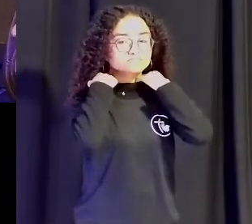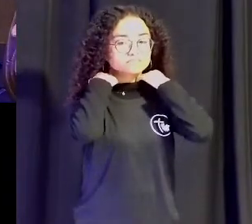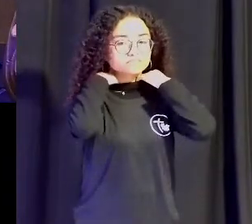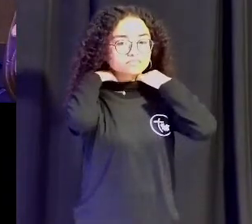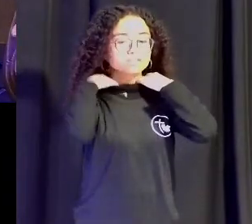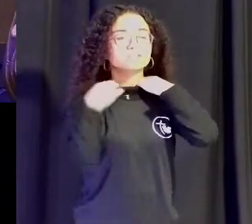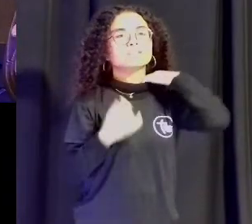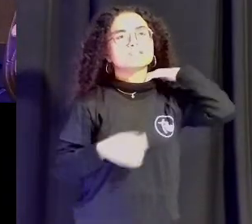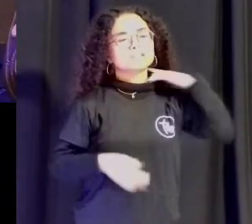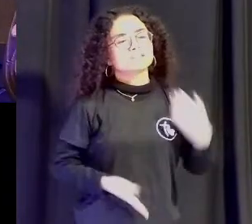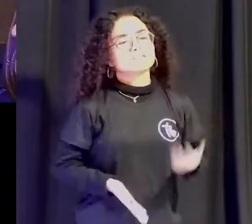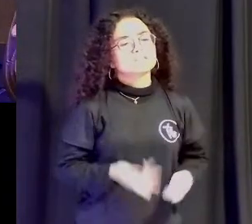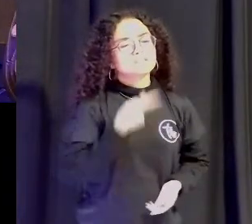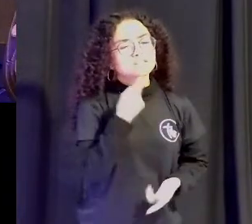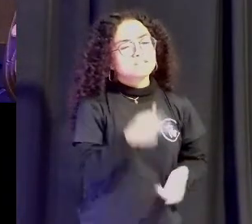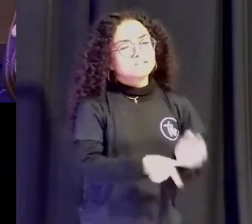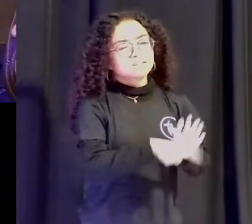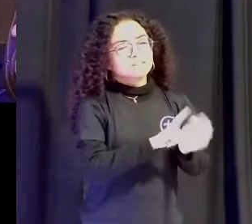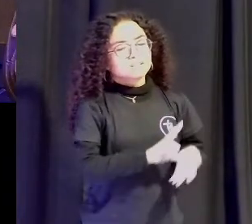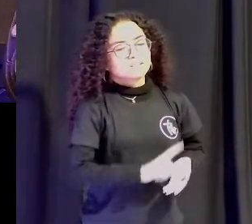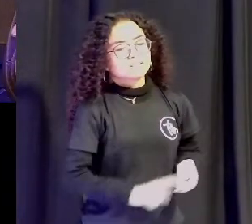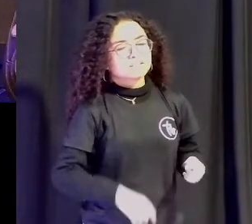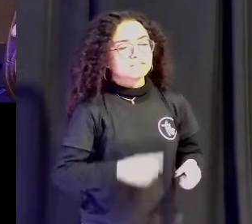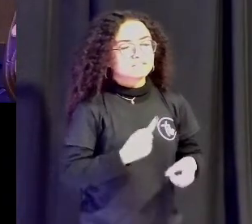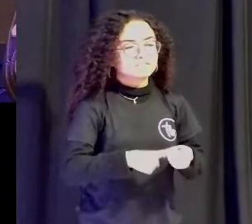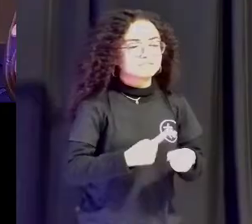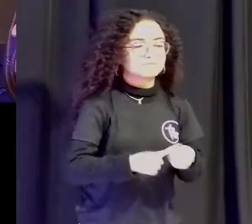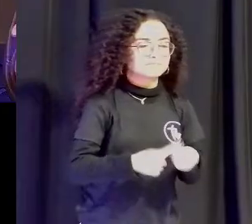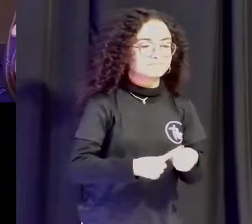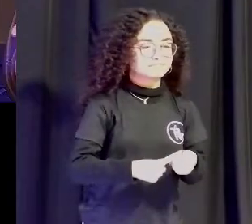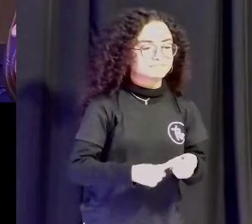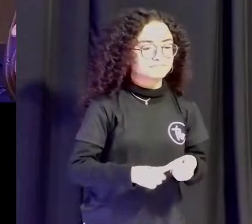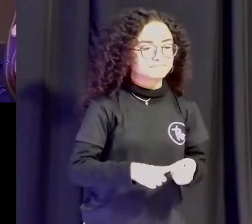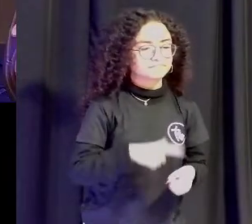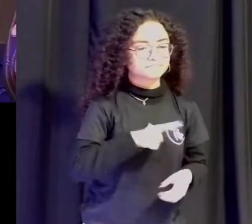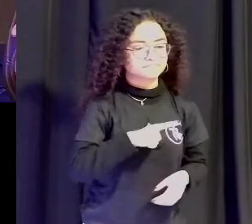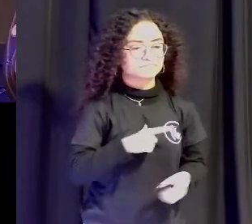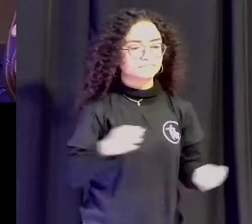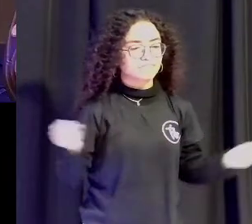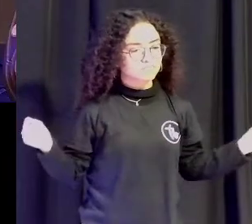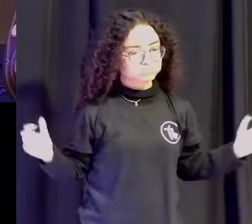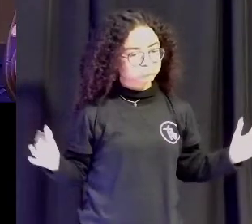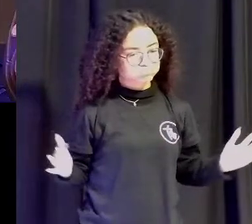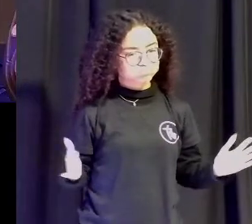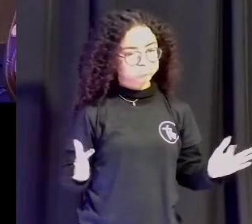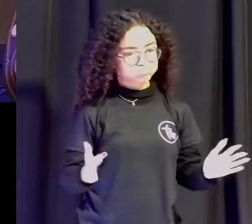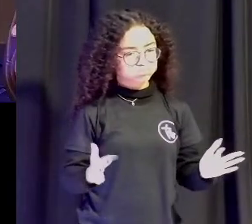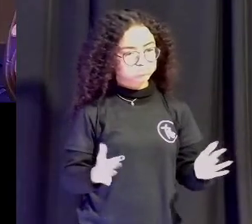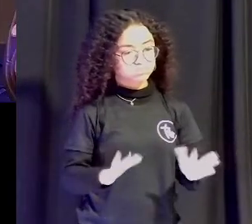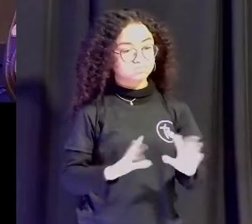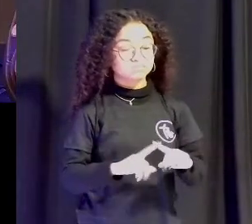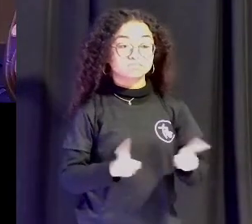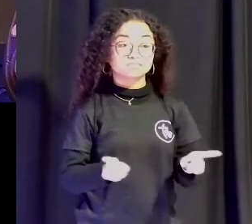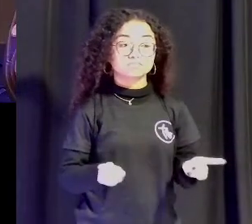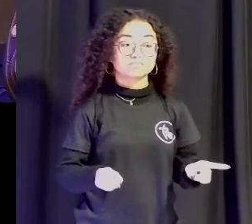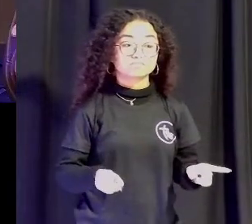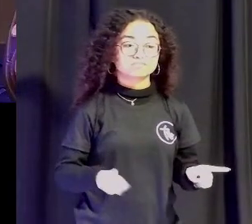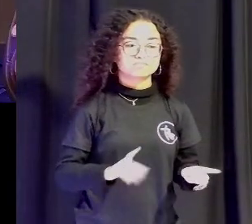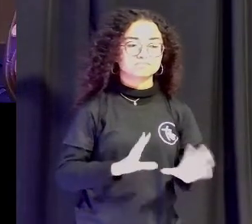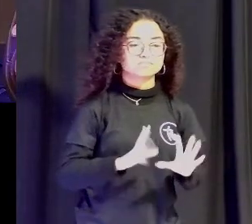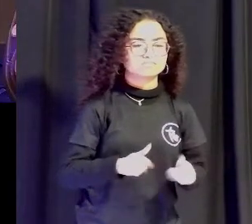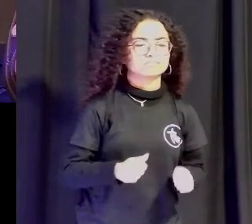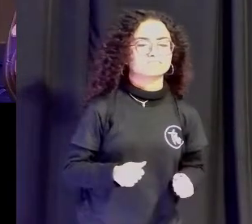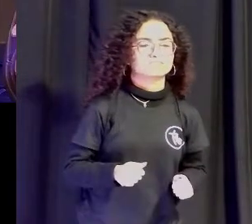Eu disse antes que a cidade estava cheia de desconhecidos, mas todo mundo conhecia aquele